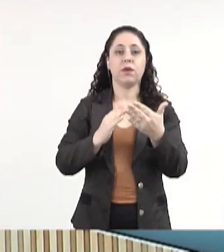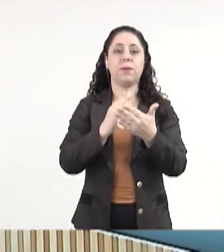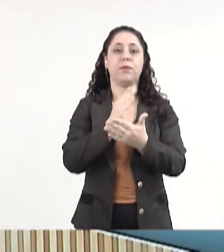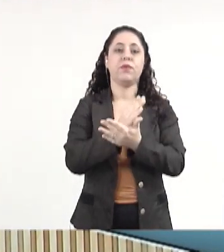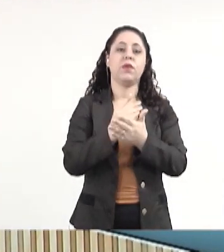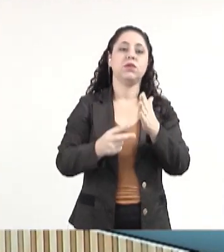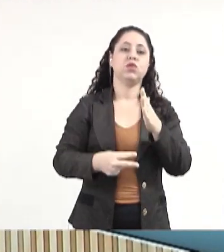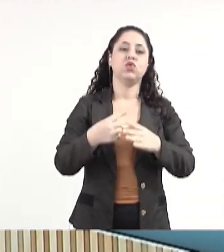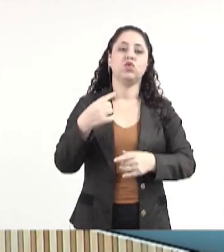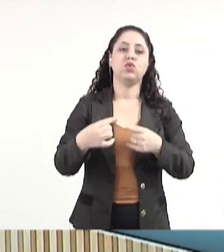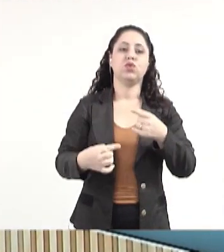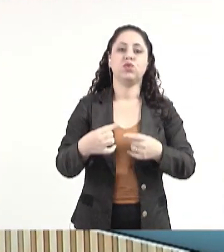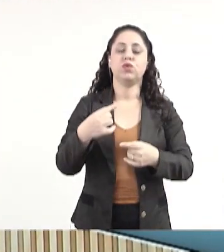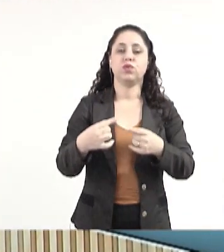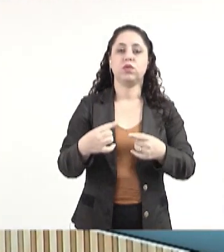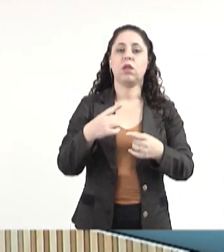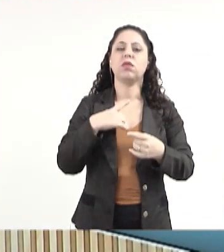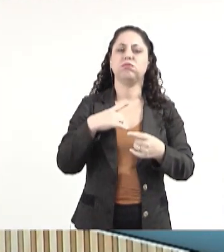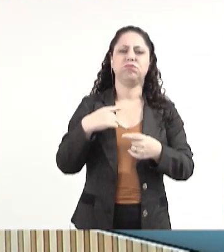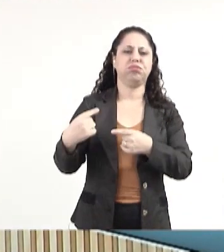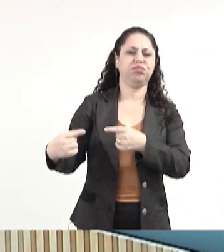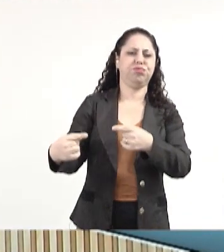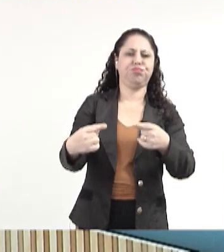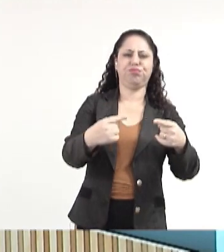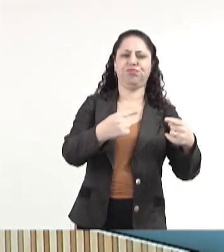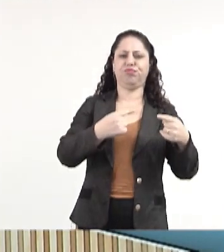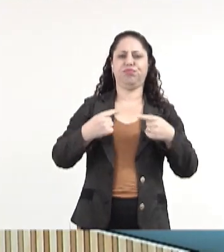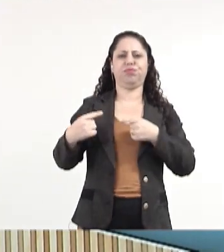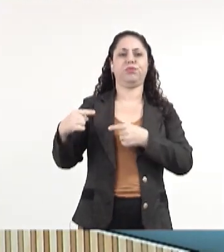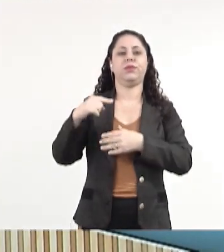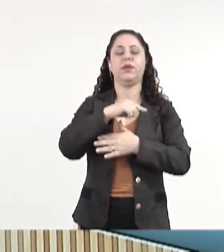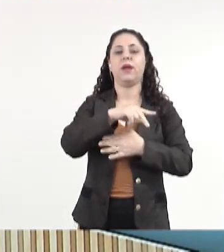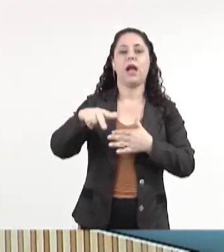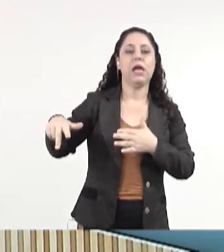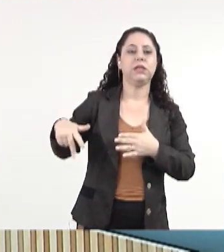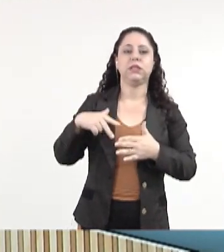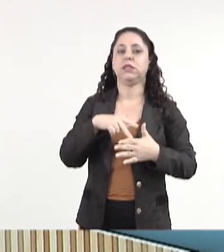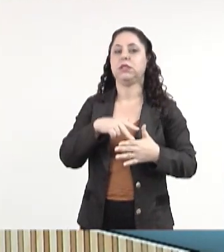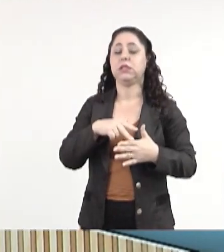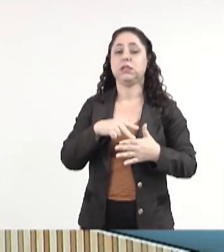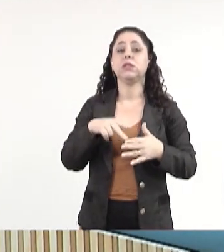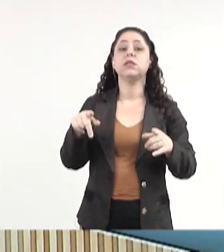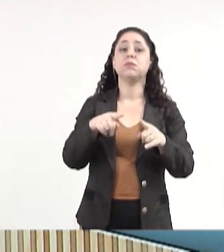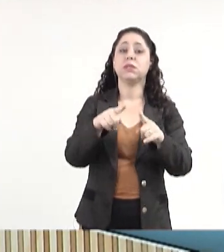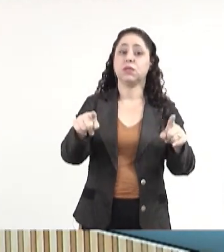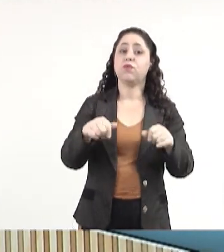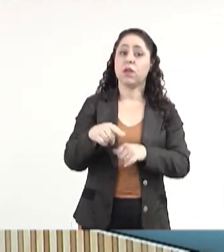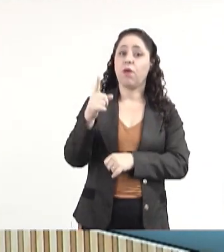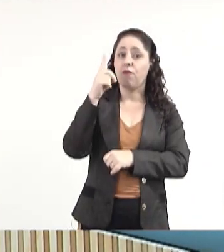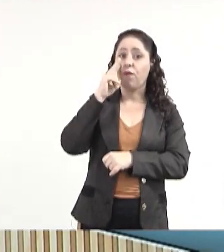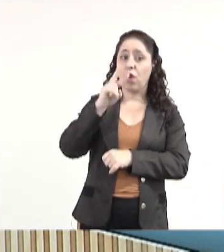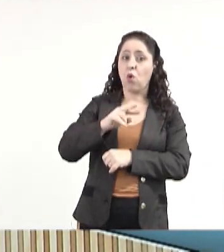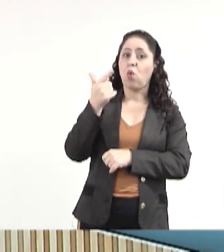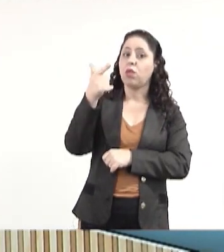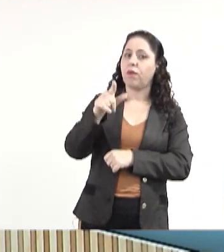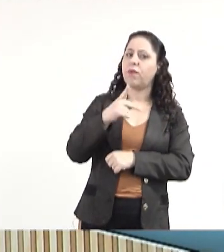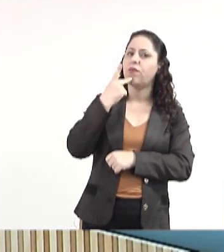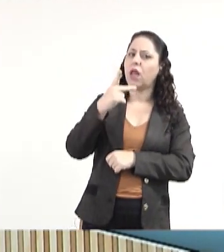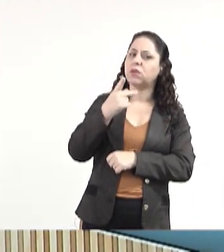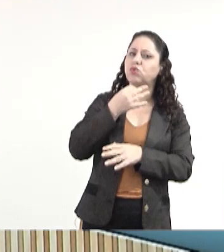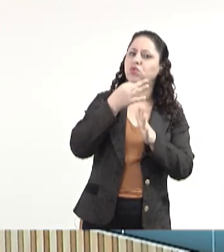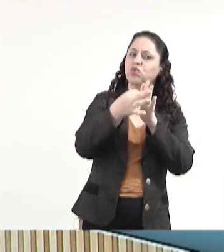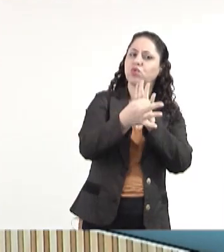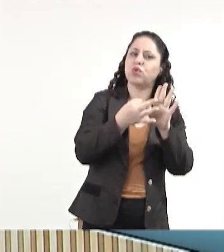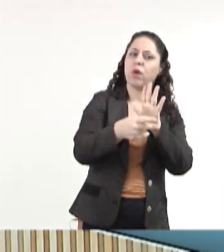aprovado em segunda discussão, rendeu bastante debate no plenário, Júlio Maia. Inclusive, se você quer rever o posicionamento